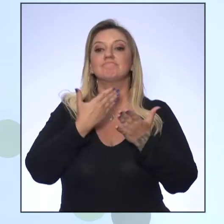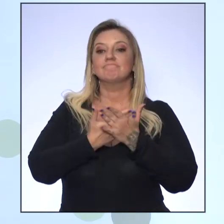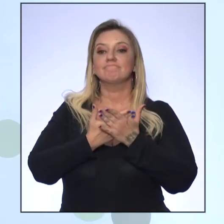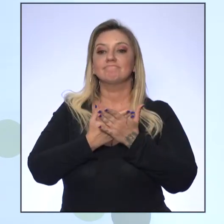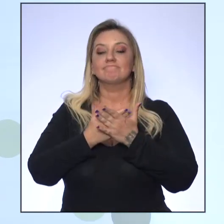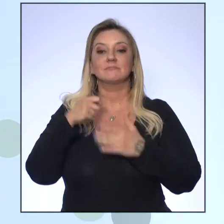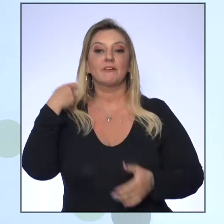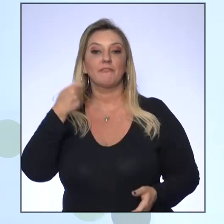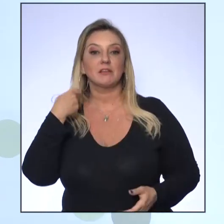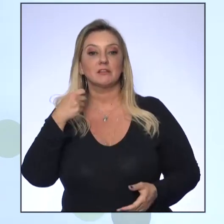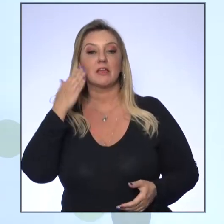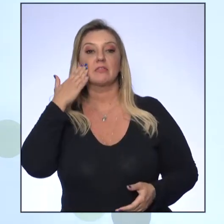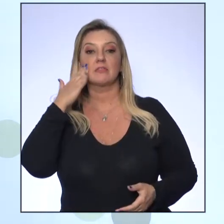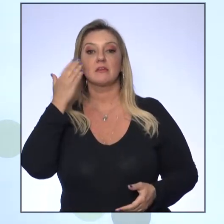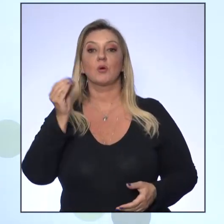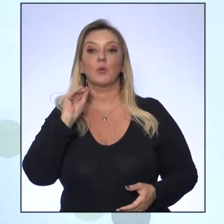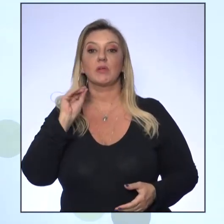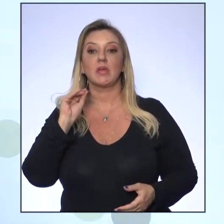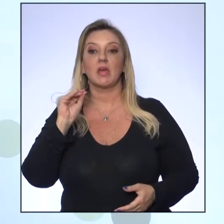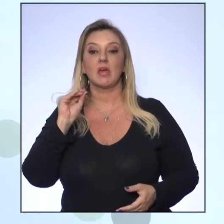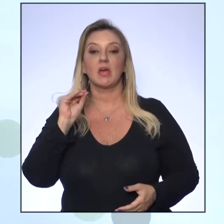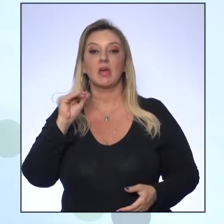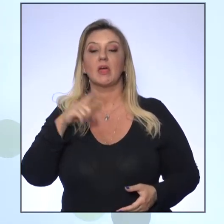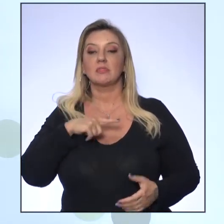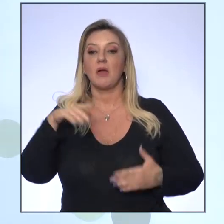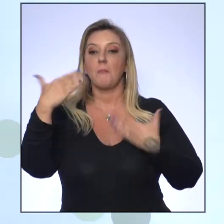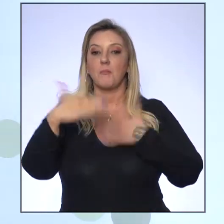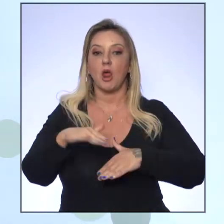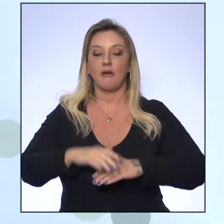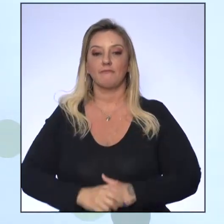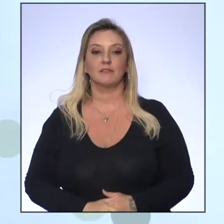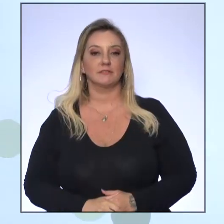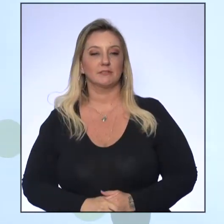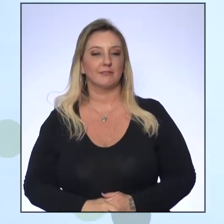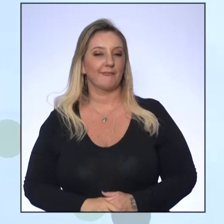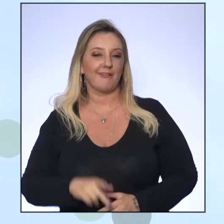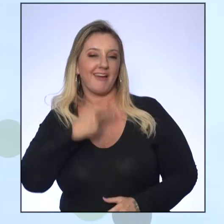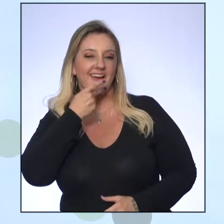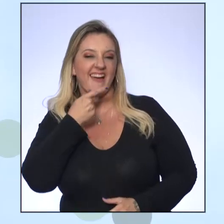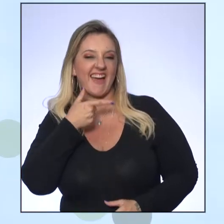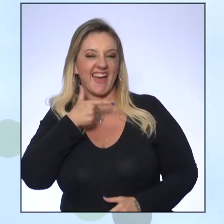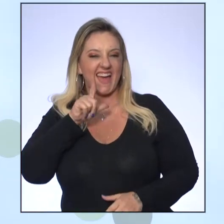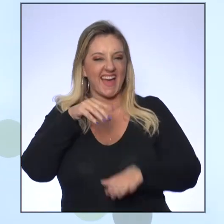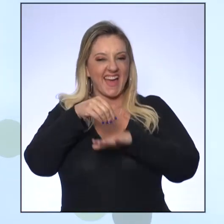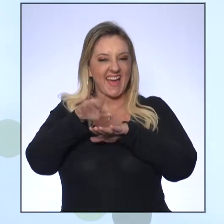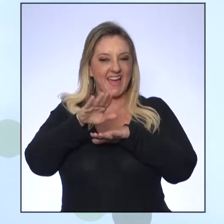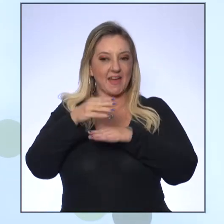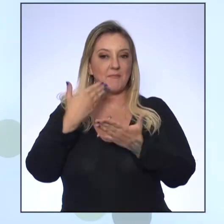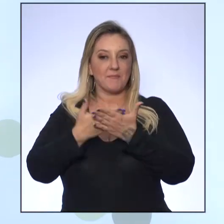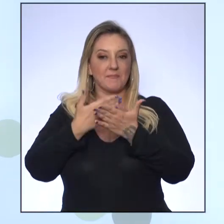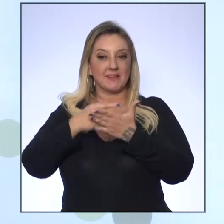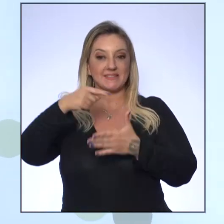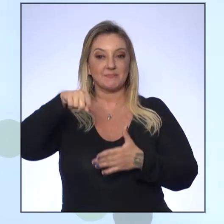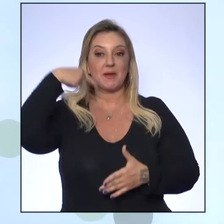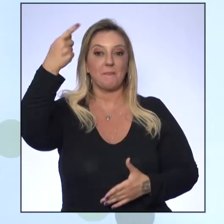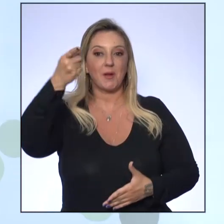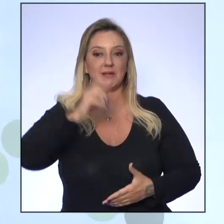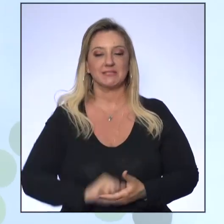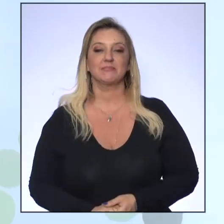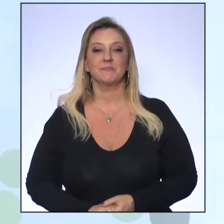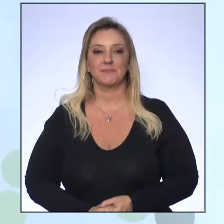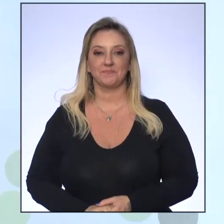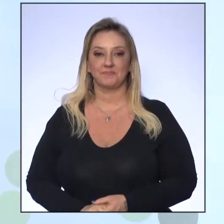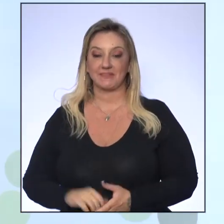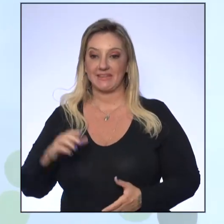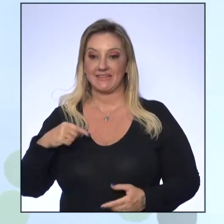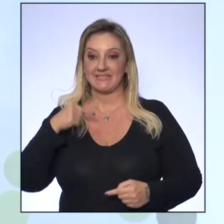vestibular, eu tenho que entender o que cai no vestibular. E eu vou adiantar aqui, eu vou dar um spoiler da aula da próxima semana. Então,